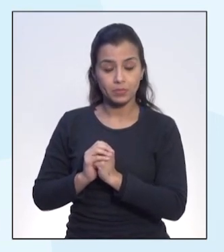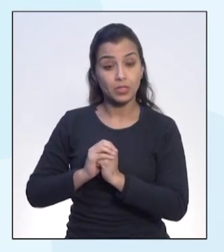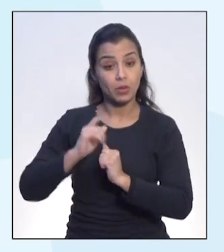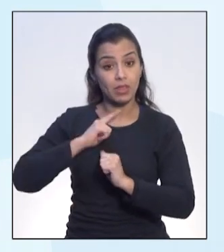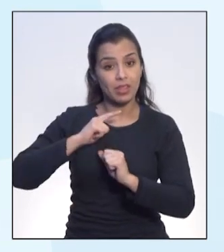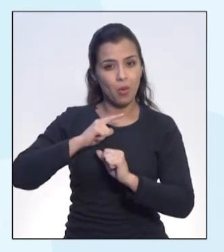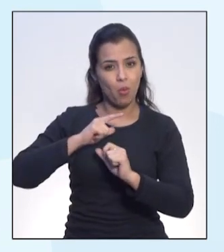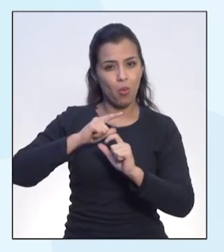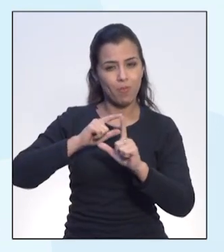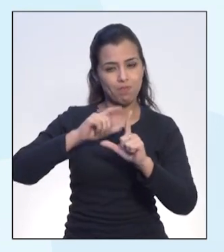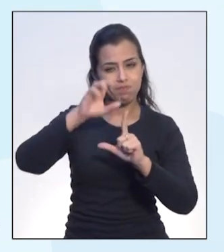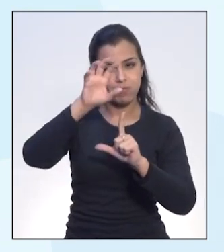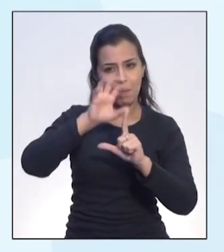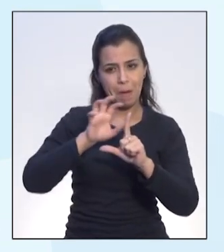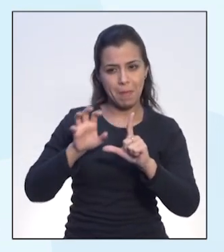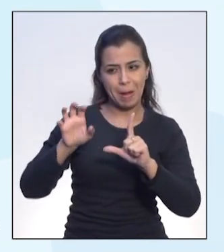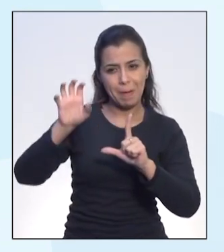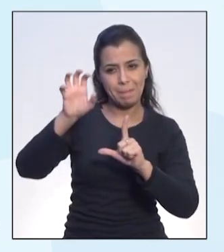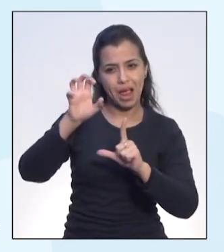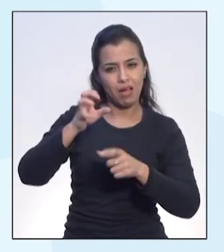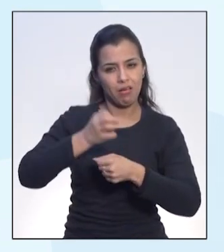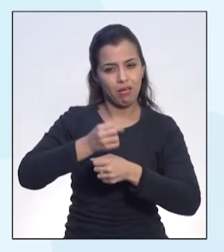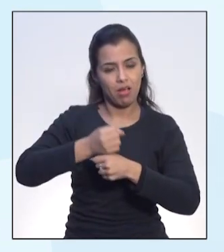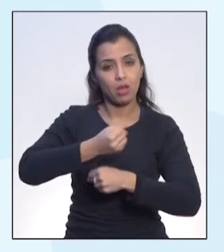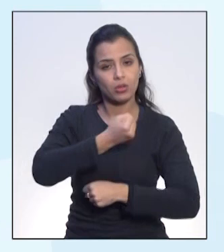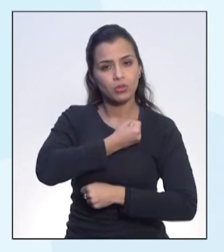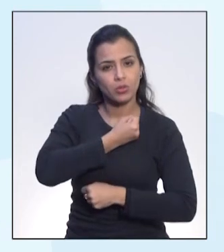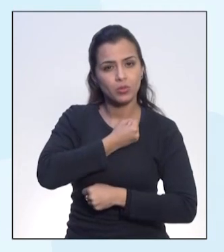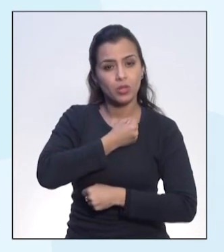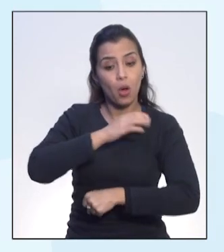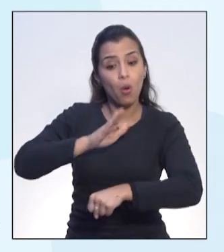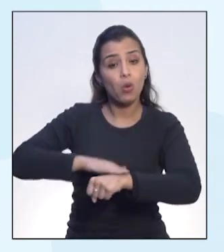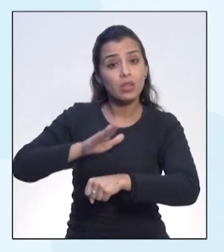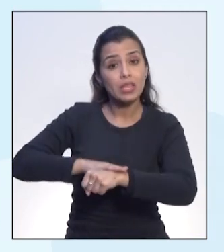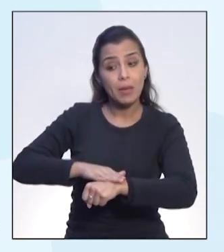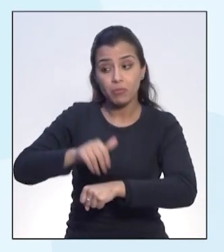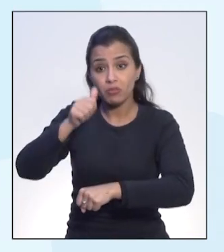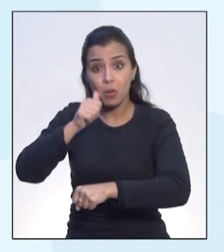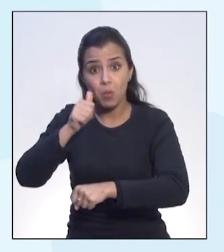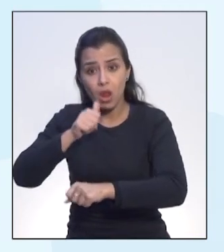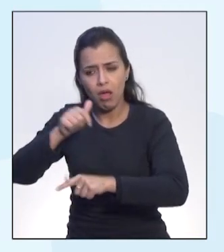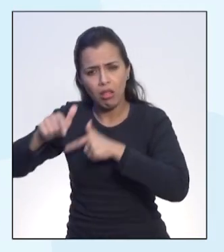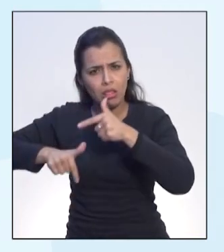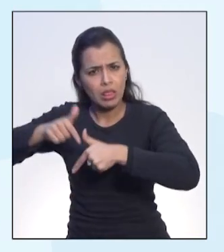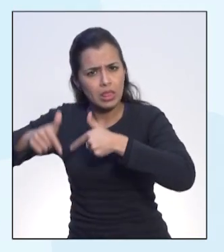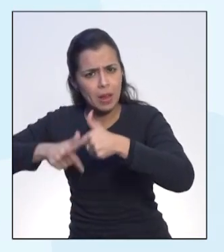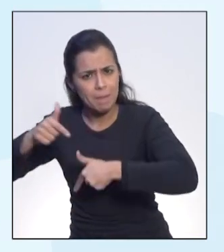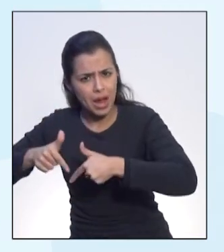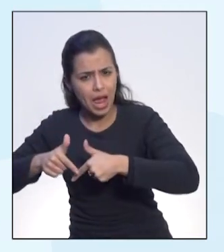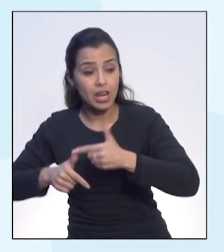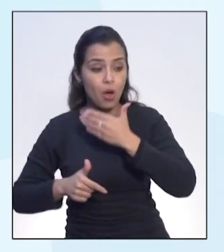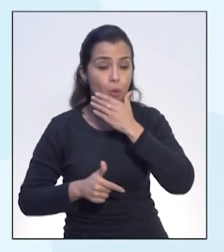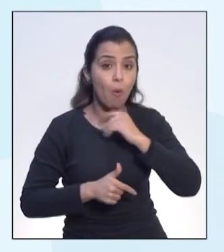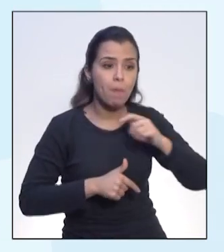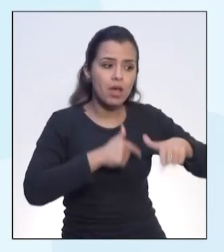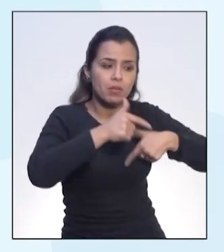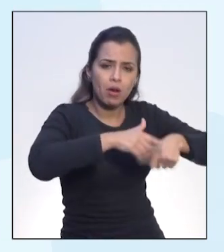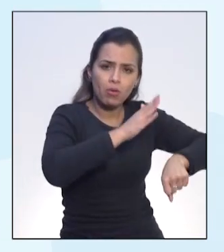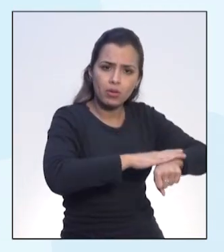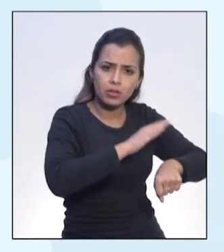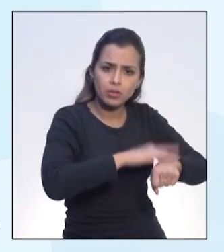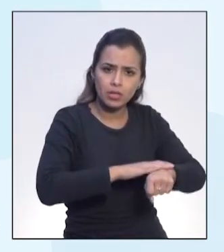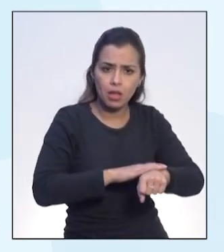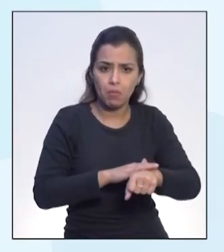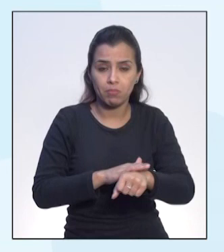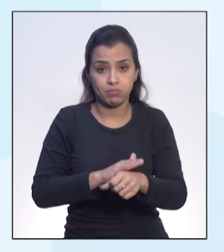gráfico, o tempo dedicado às mulheres, o trabalho semanal, a quantidade de horas que homens e mulheres dedicam